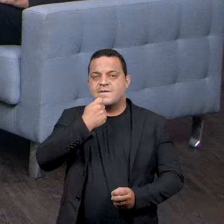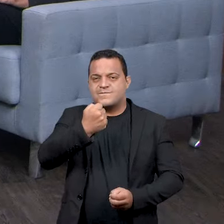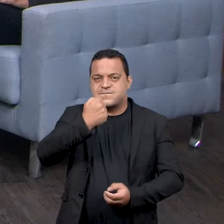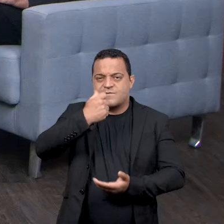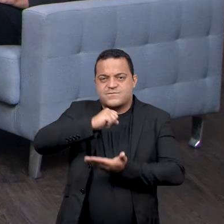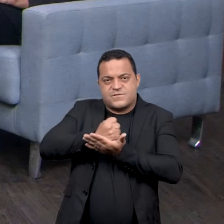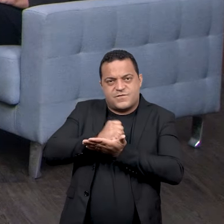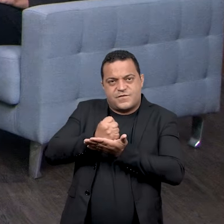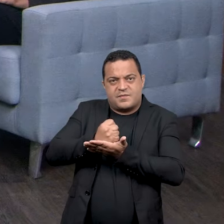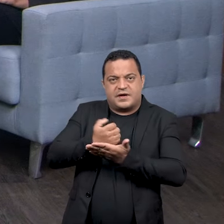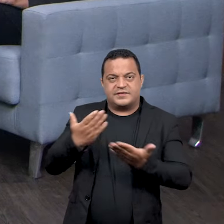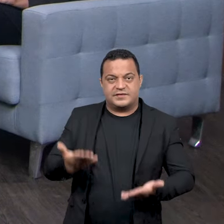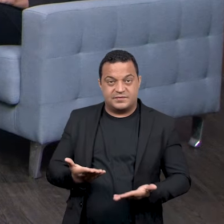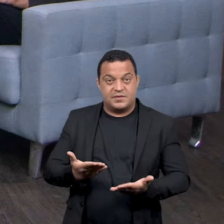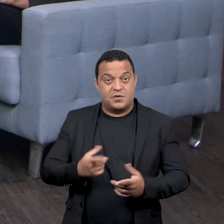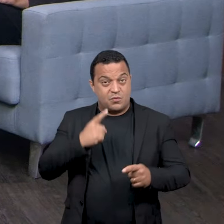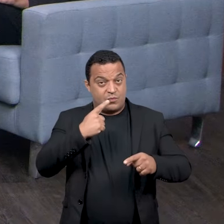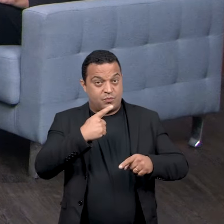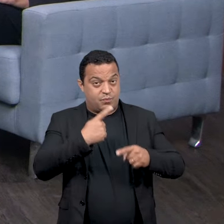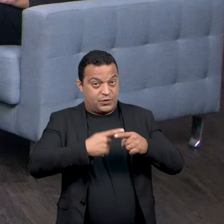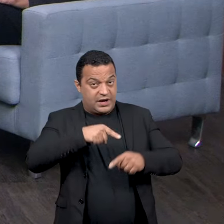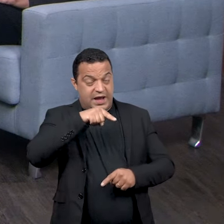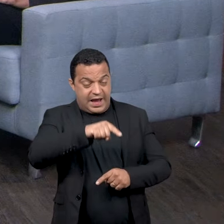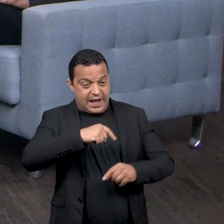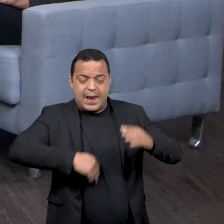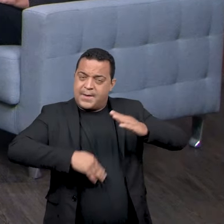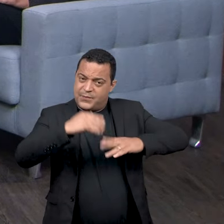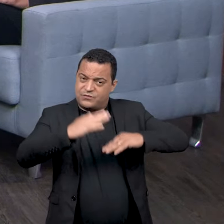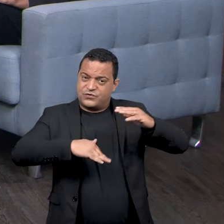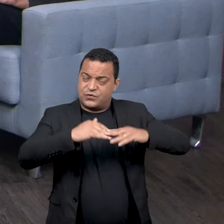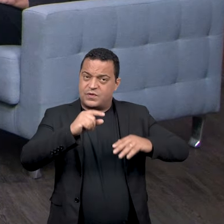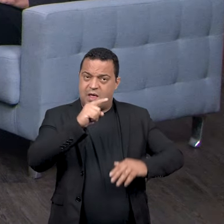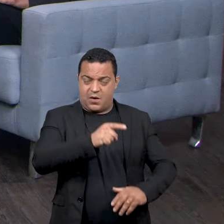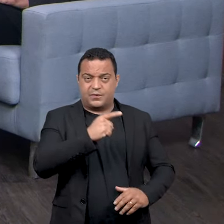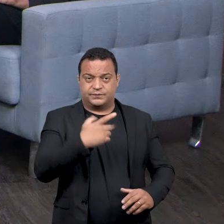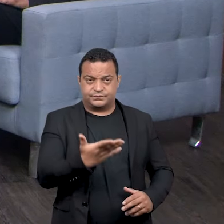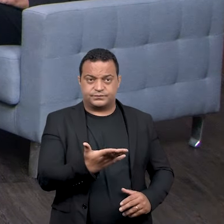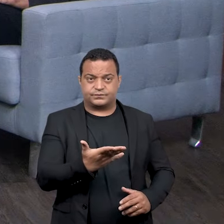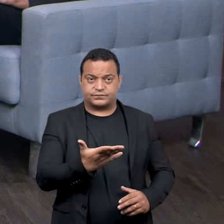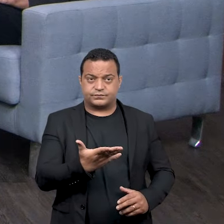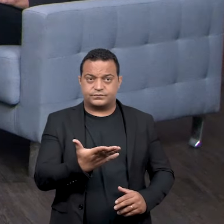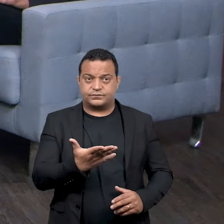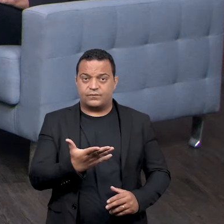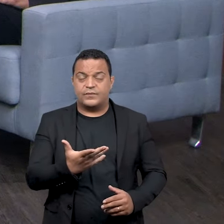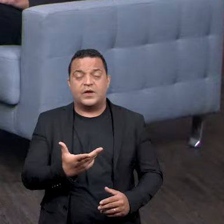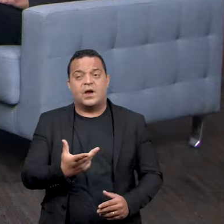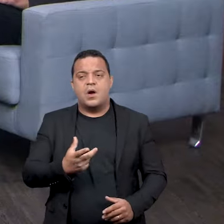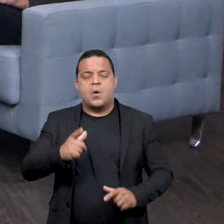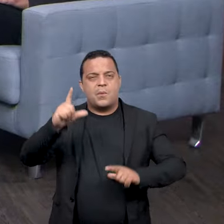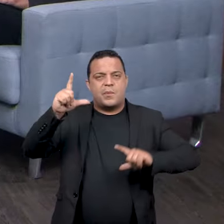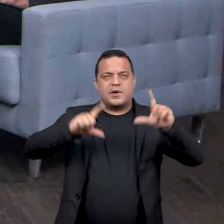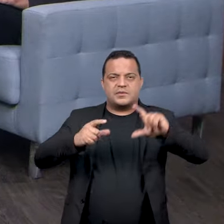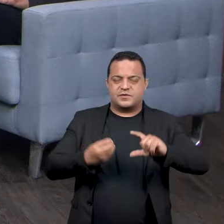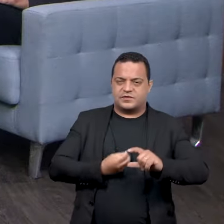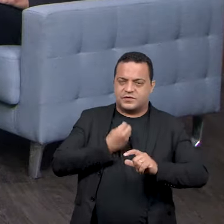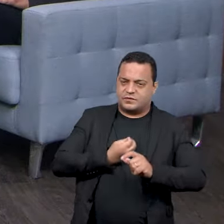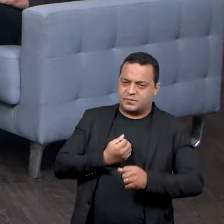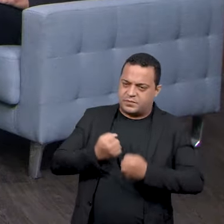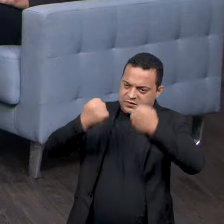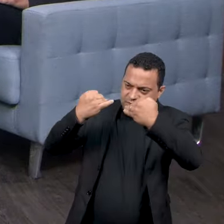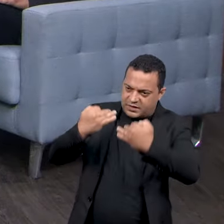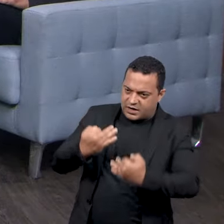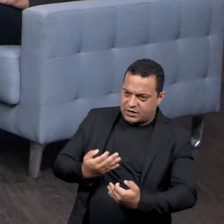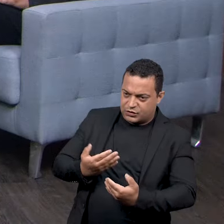Tá lembrado disso, pastor Winston? Estou lembrado. E foi no ano de 2025. Foi no ano de 2025, nós falamos sobre a farmácia, né?